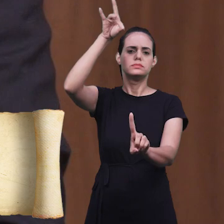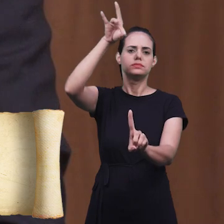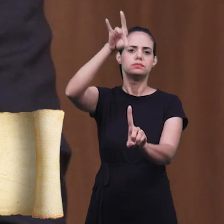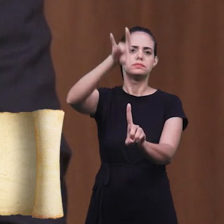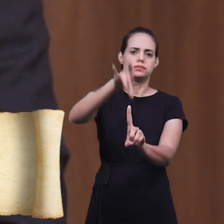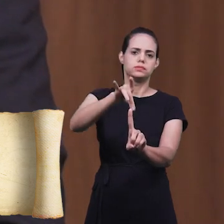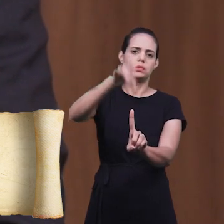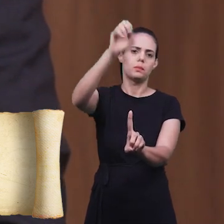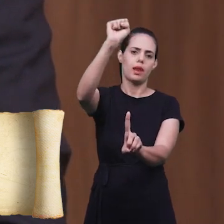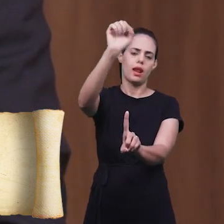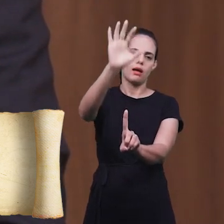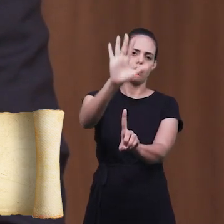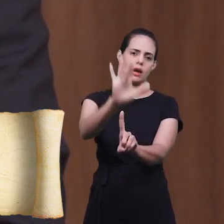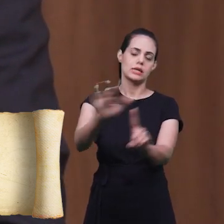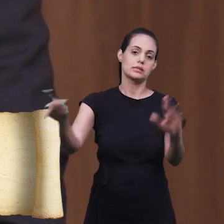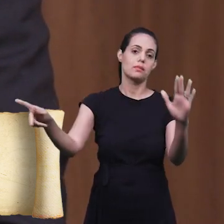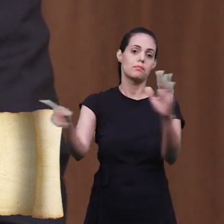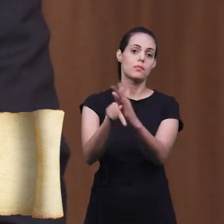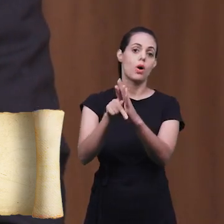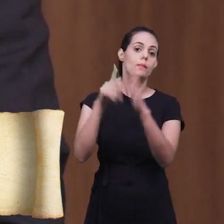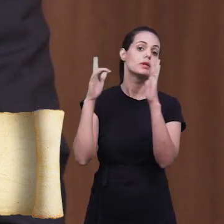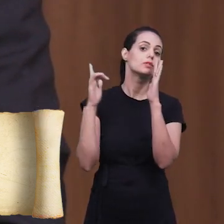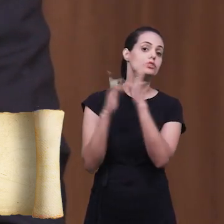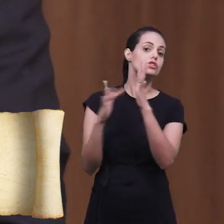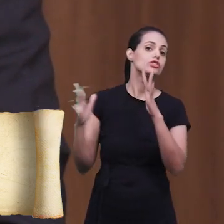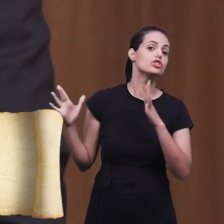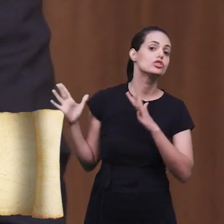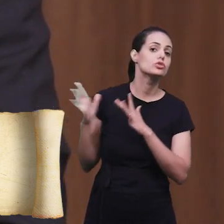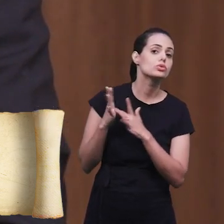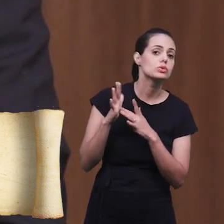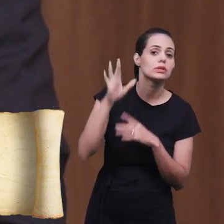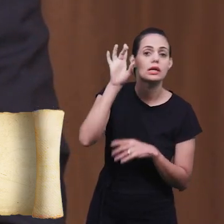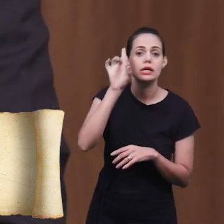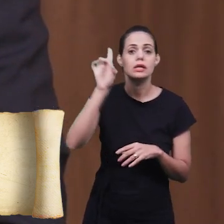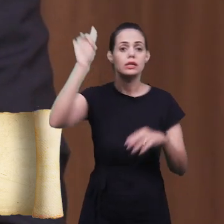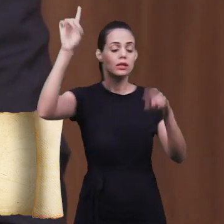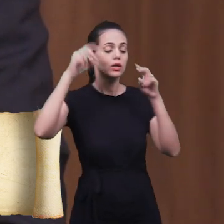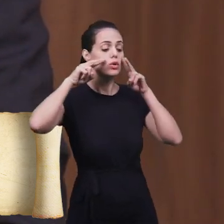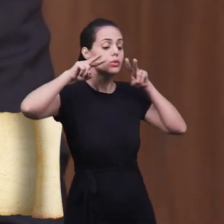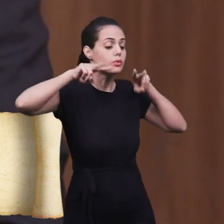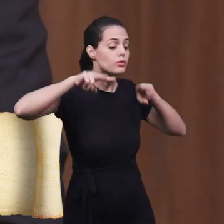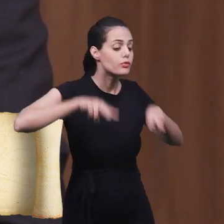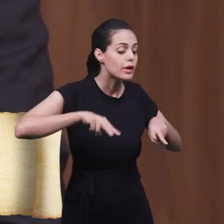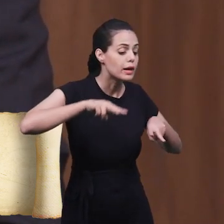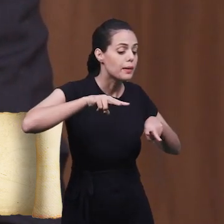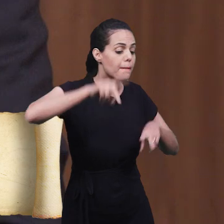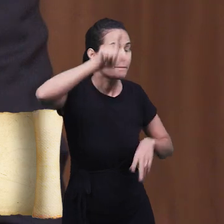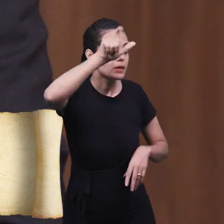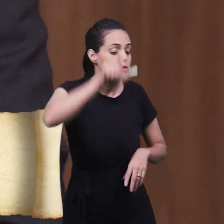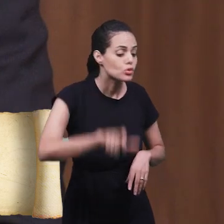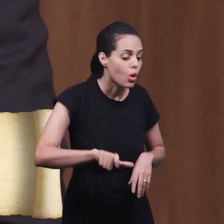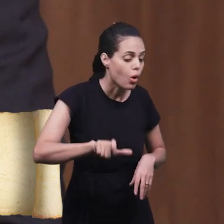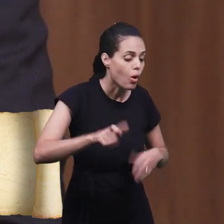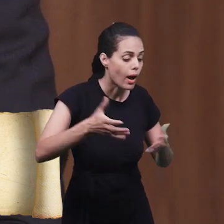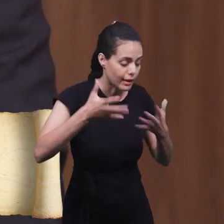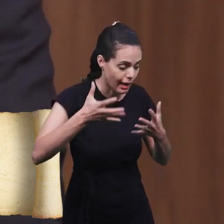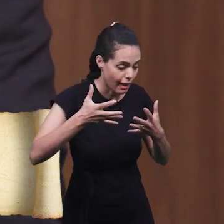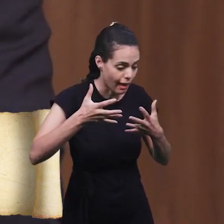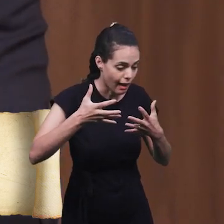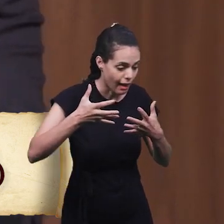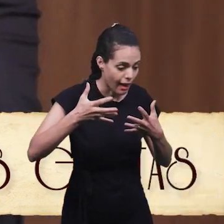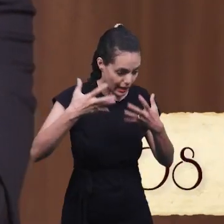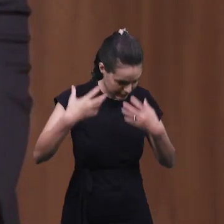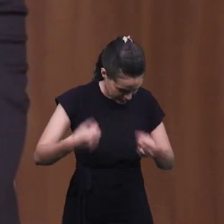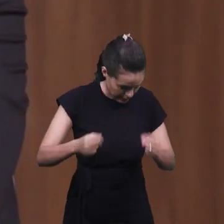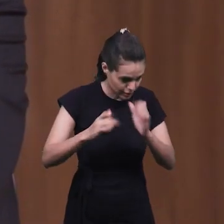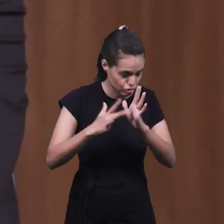dado nesse momento pela graça de Jesus e Deus não faz acepção de pessoas.